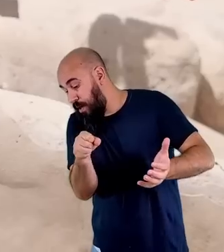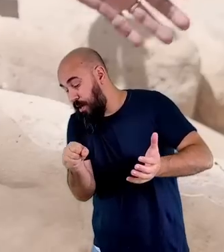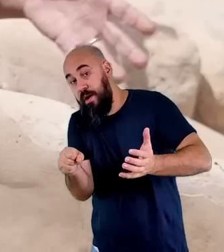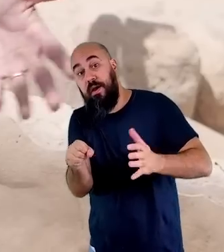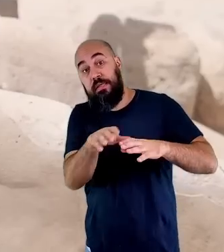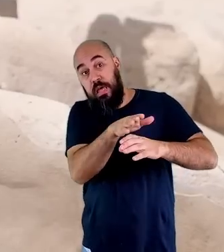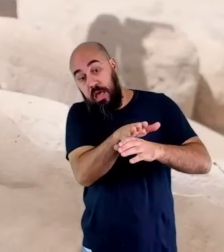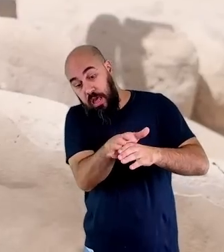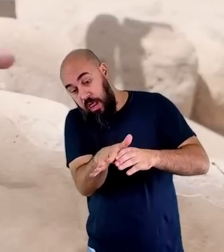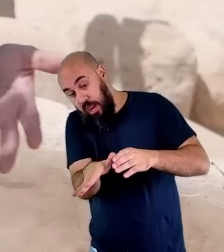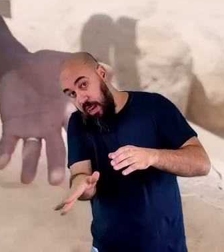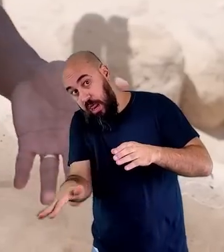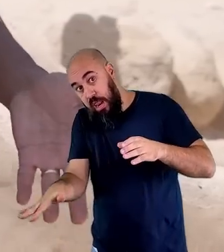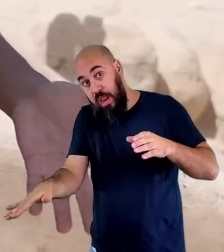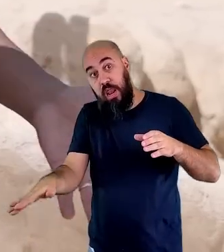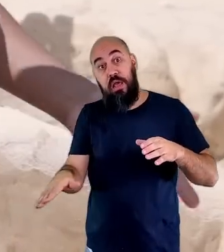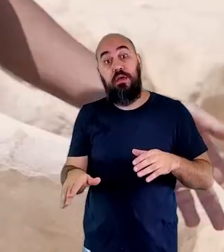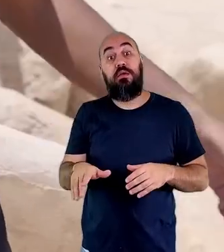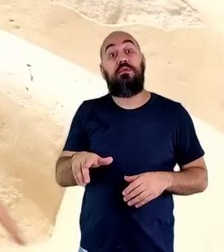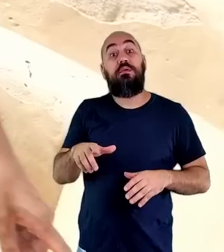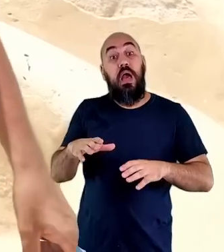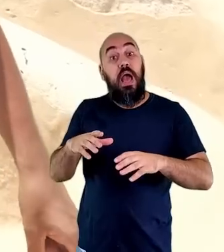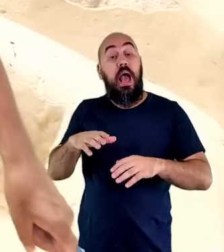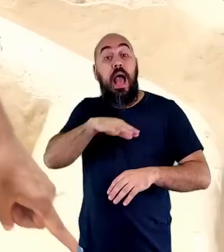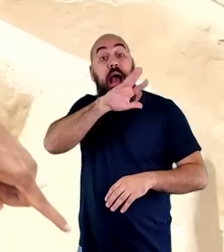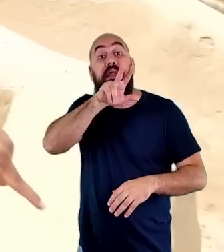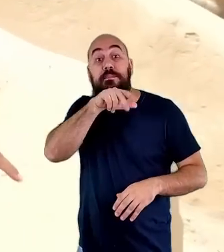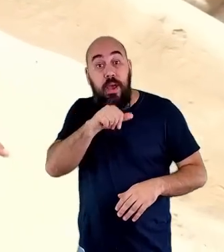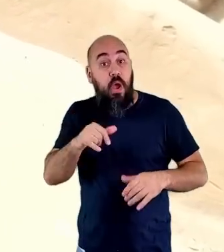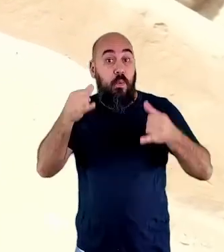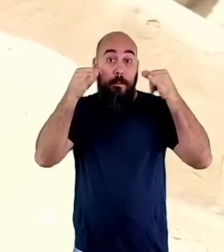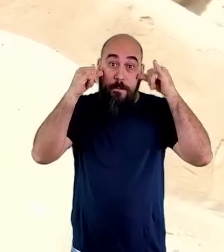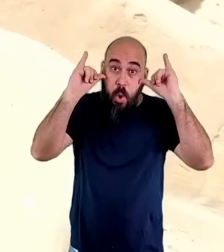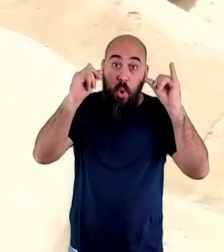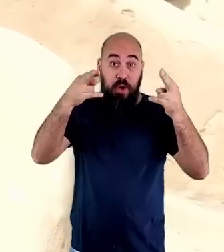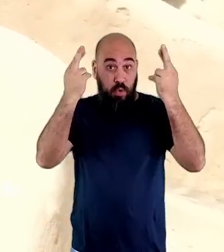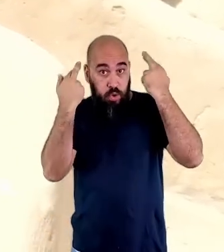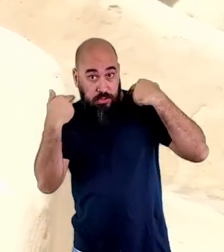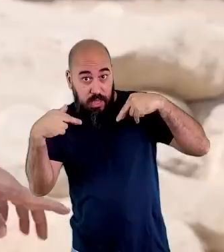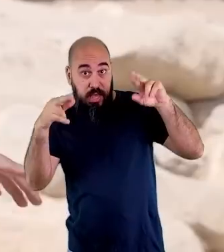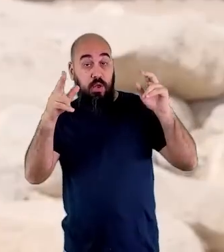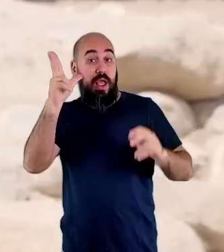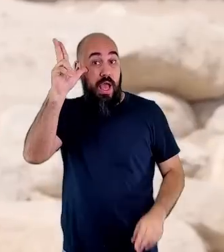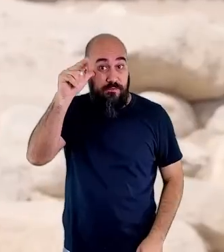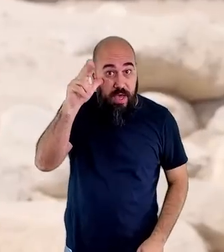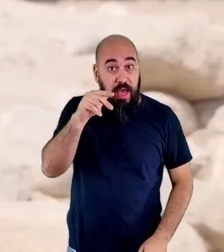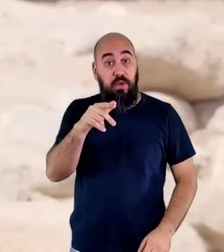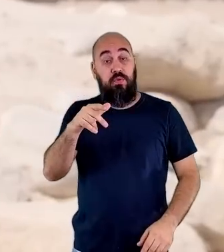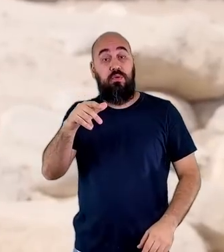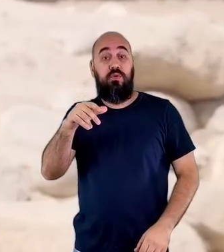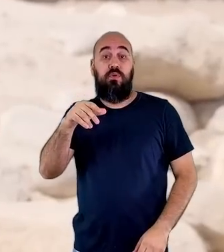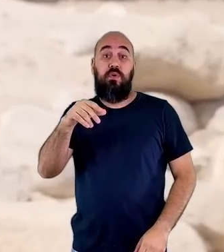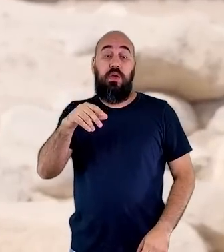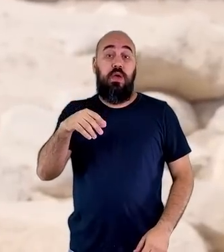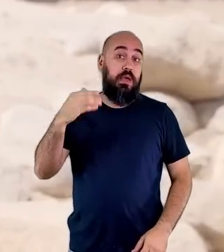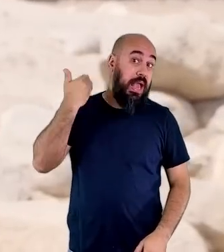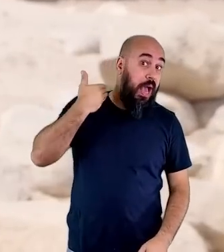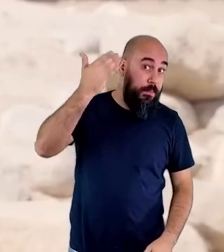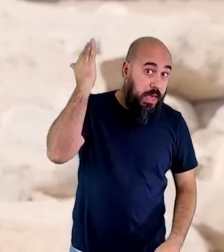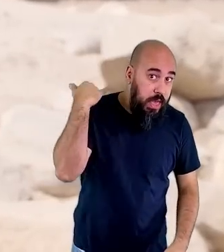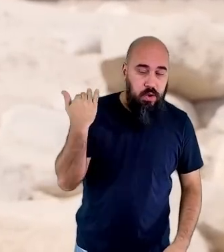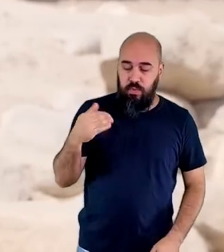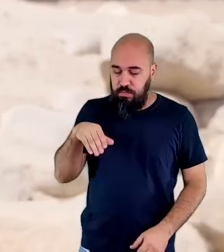aqui e os animais que vinham com seus pastores bebiam a água nesse lugar. O que talvez vá assustar você um pouquinho